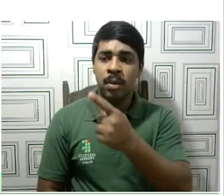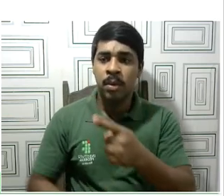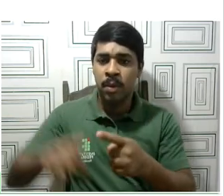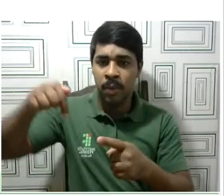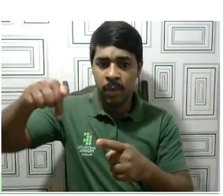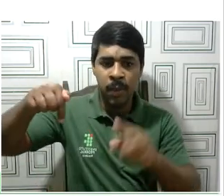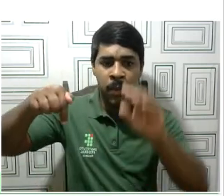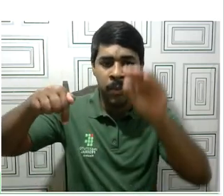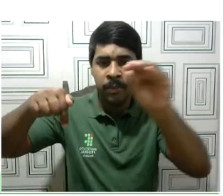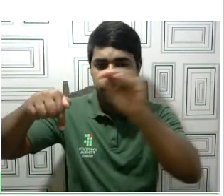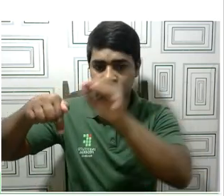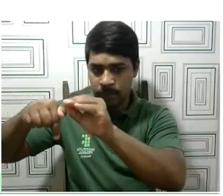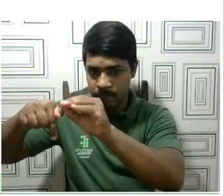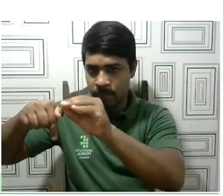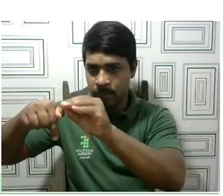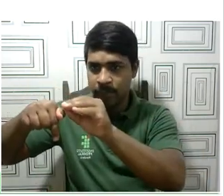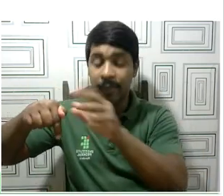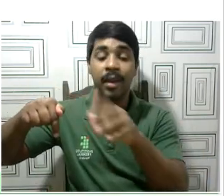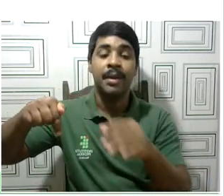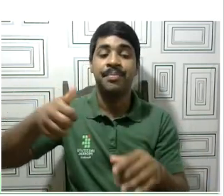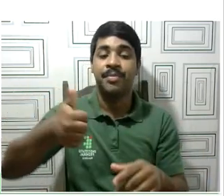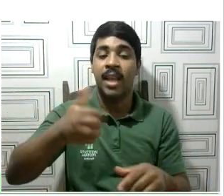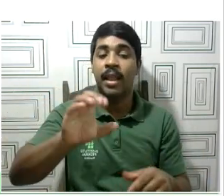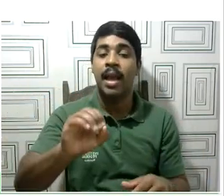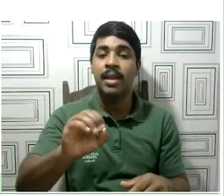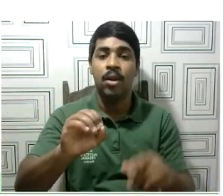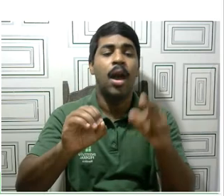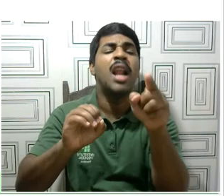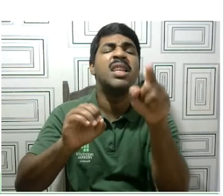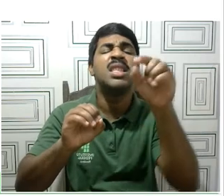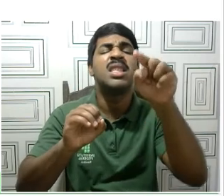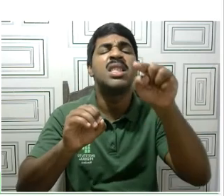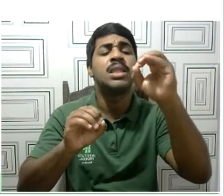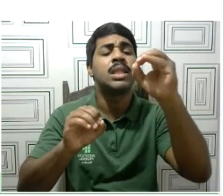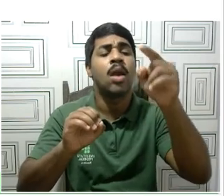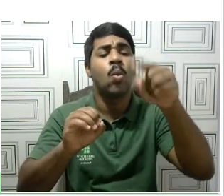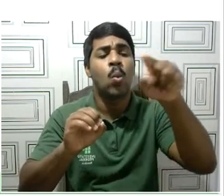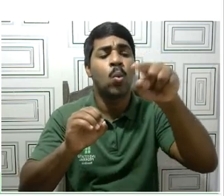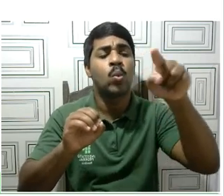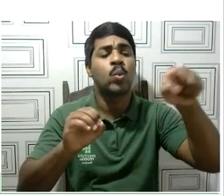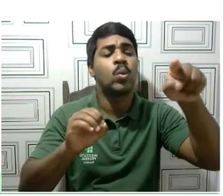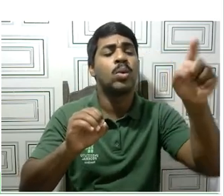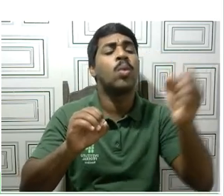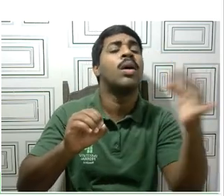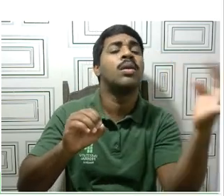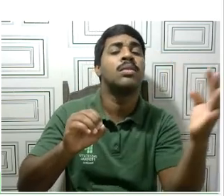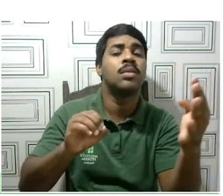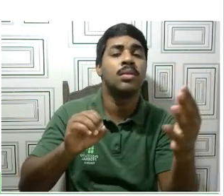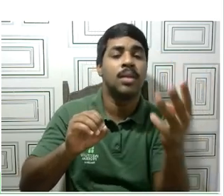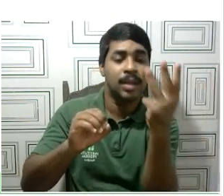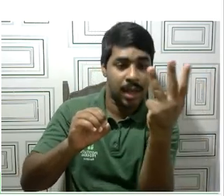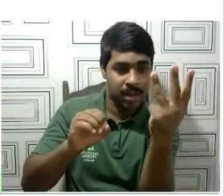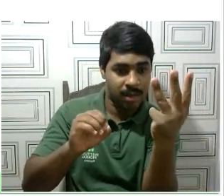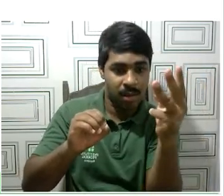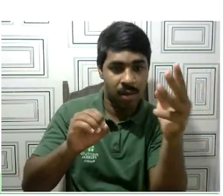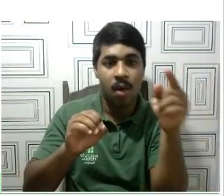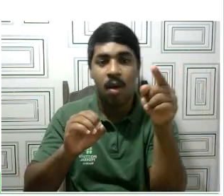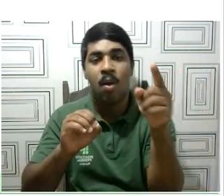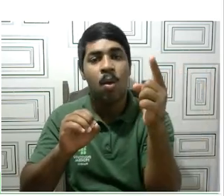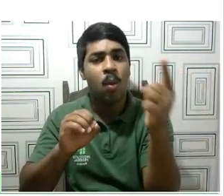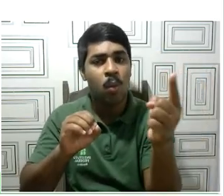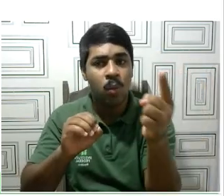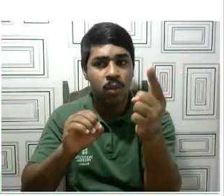1. Deslocou mais um, ficou 2. Deslocou a terceira vez, ficou 3. Quanto a gente colocou aqui em cima?